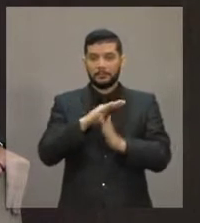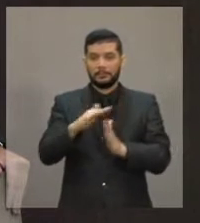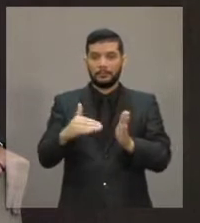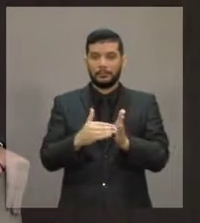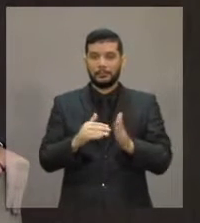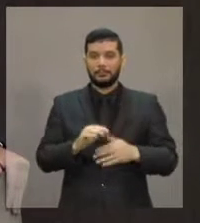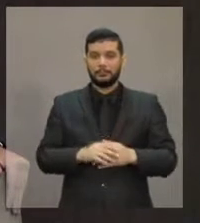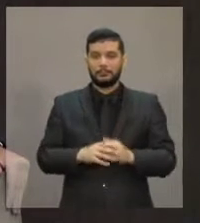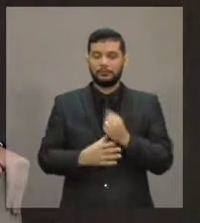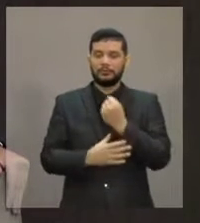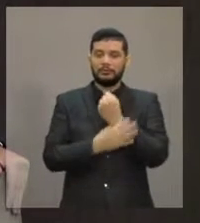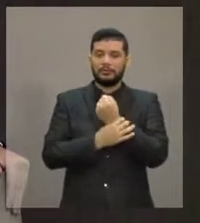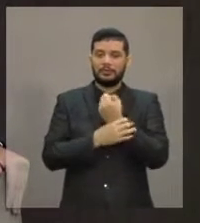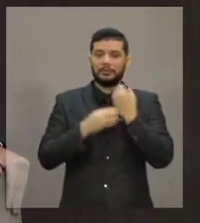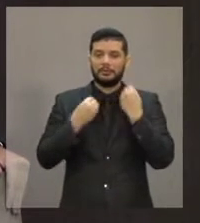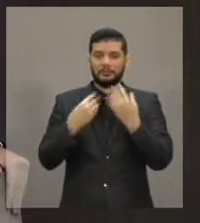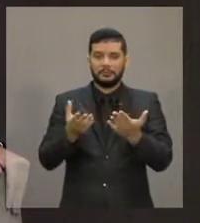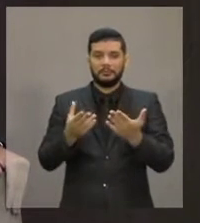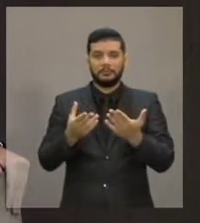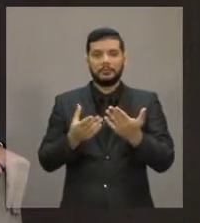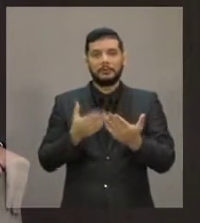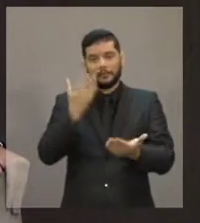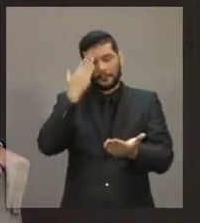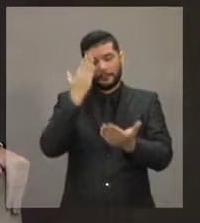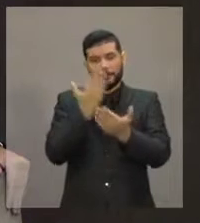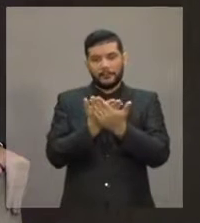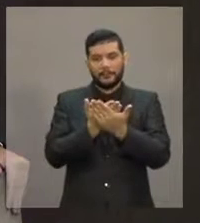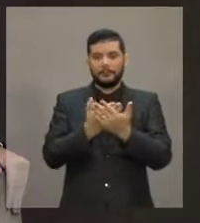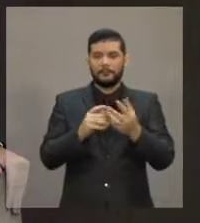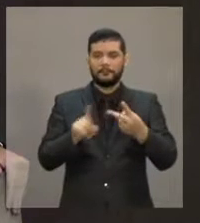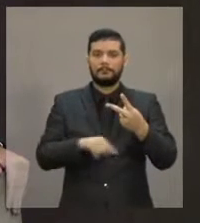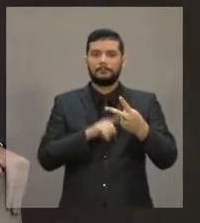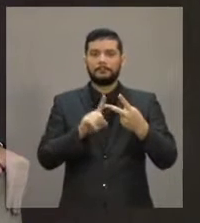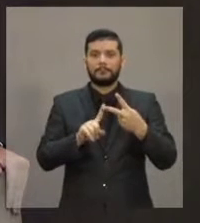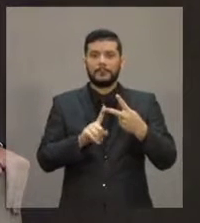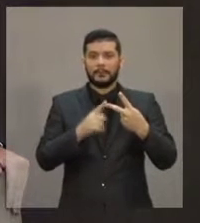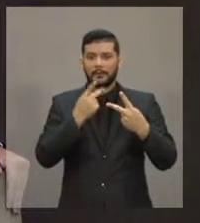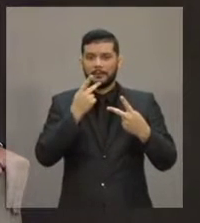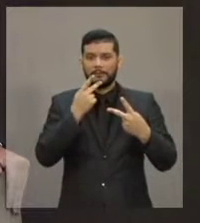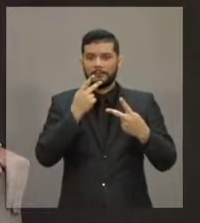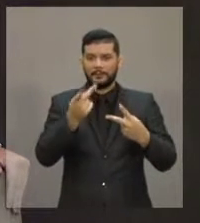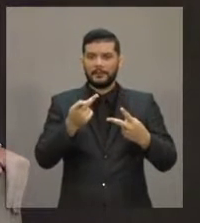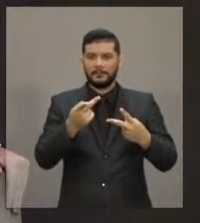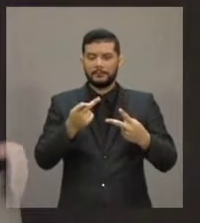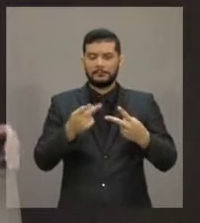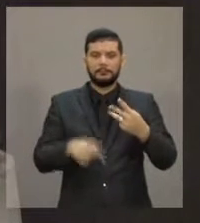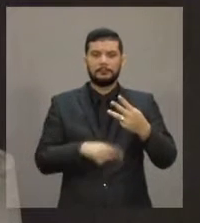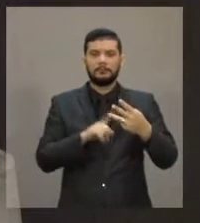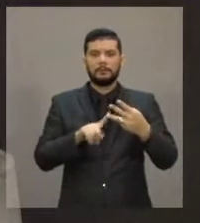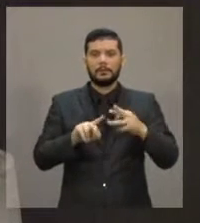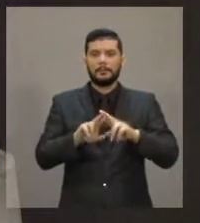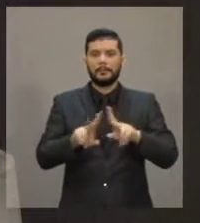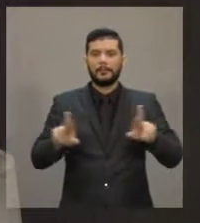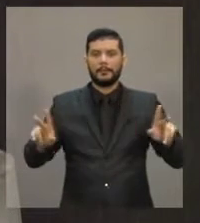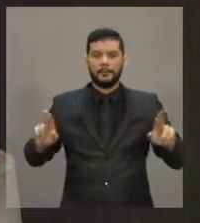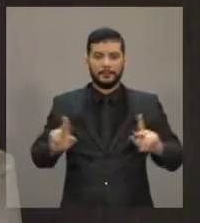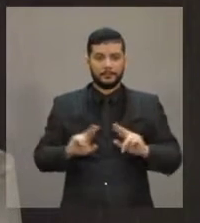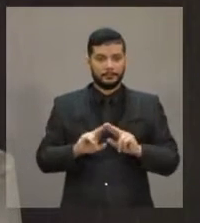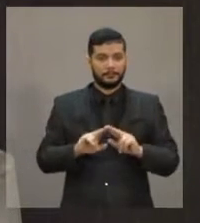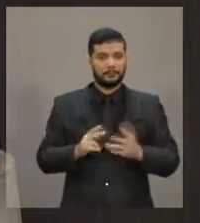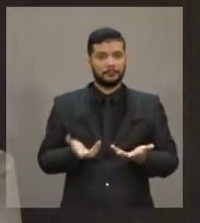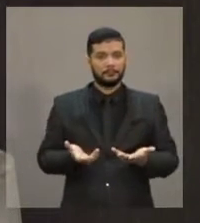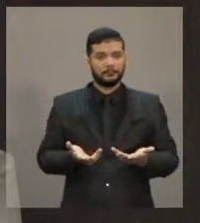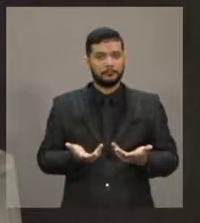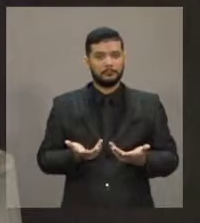de expressão, garantindo-se o pluralismo. E, mais que isso, permitindo